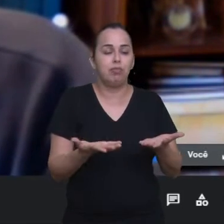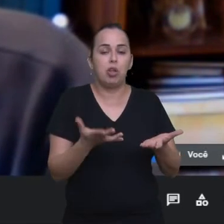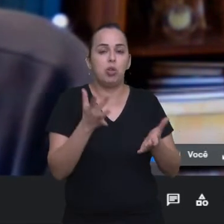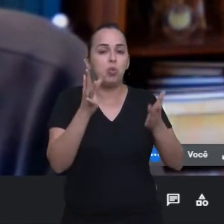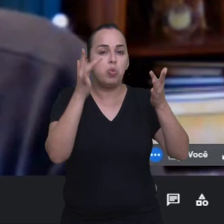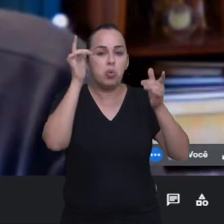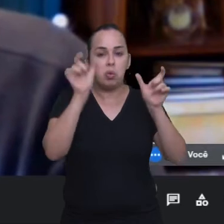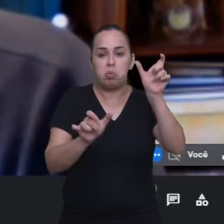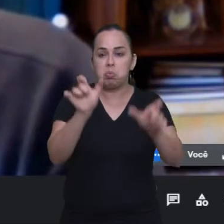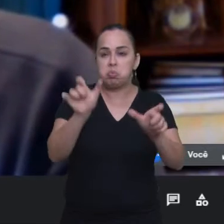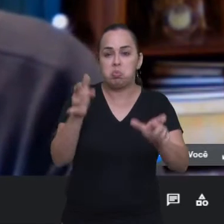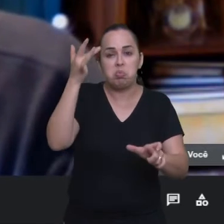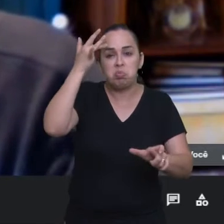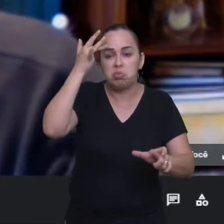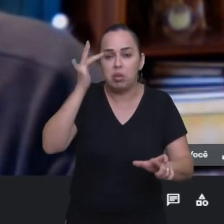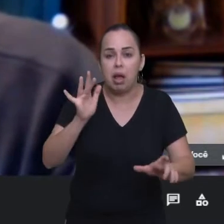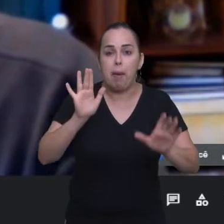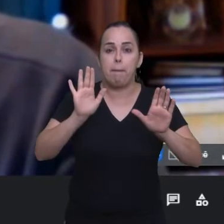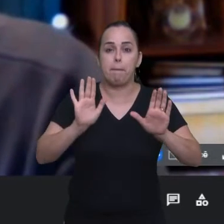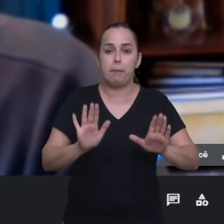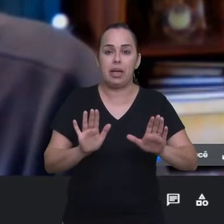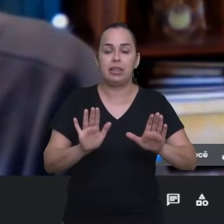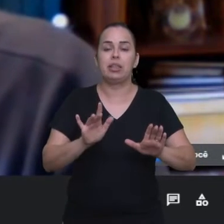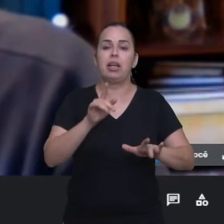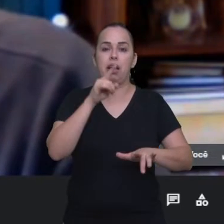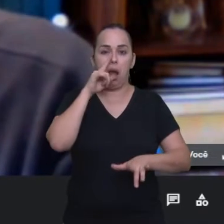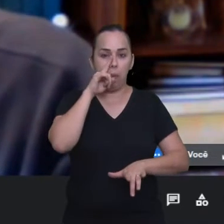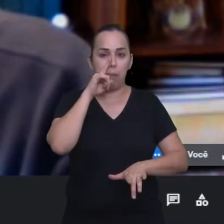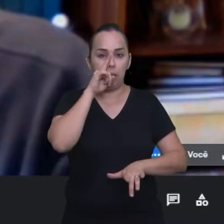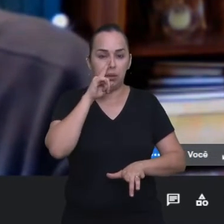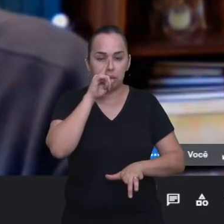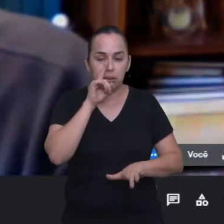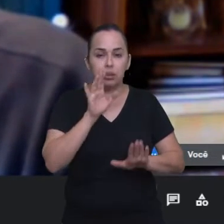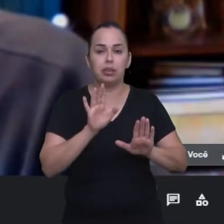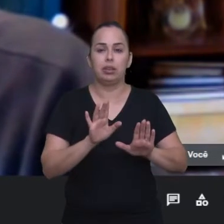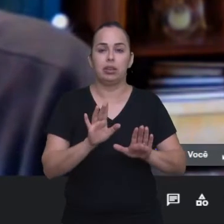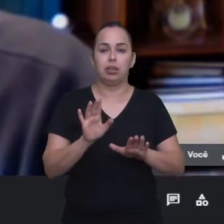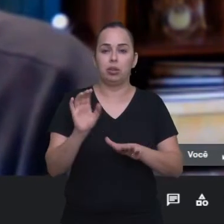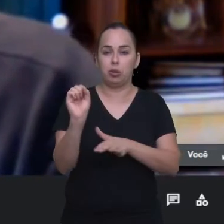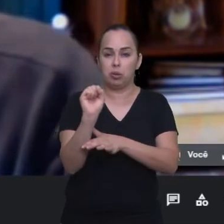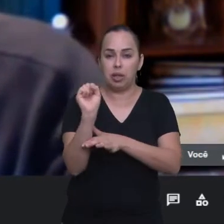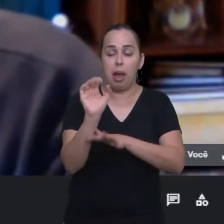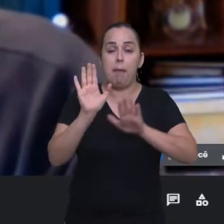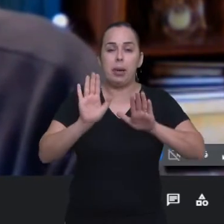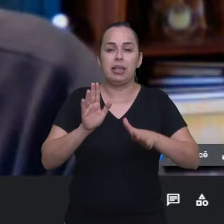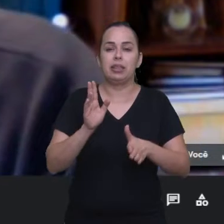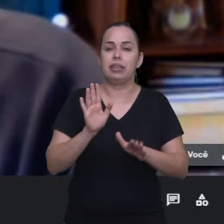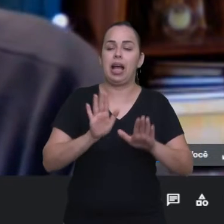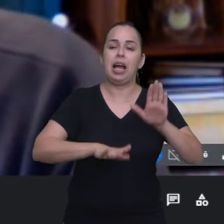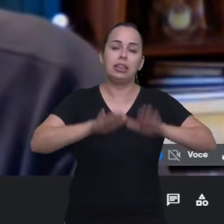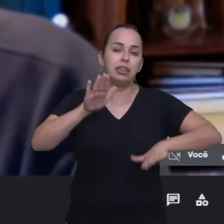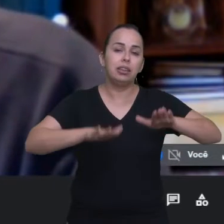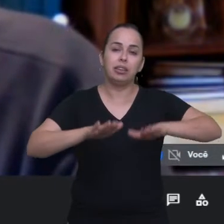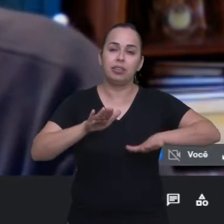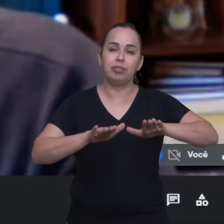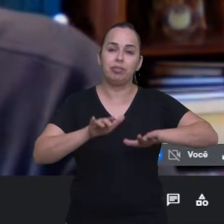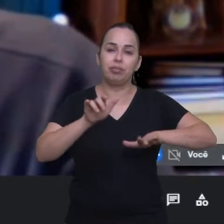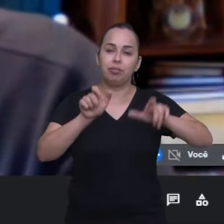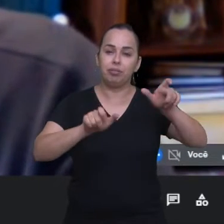quem vai ter ou quem não vai. É claro que existem os fatores de risco para acometimento mais grave, mas nem sempre o